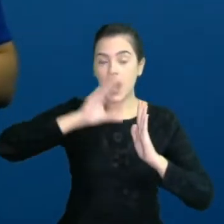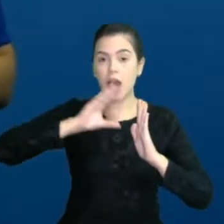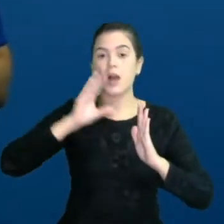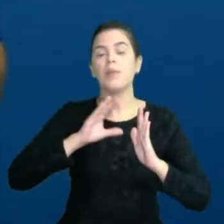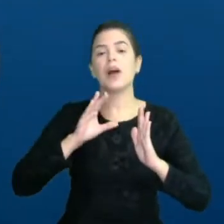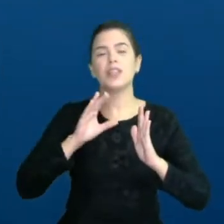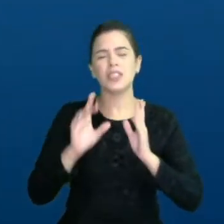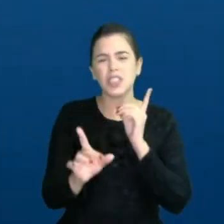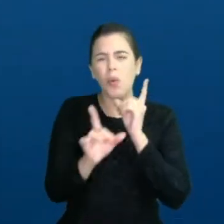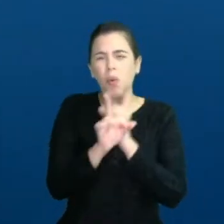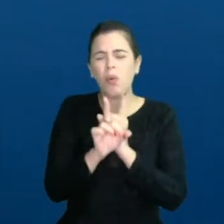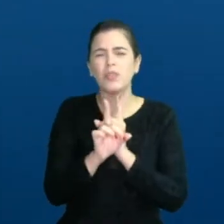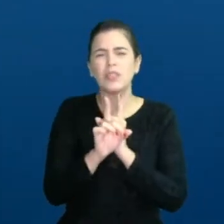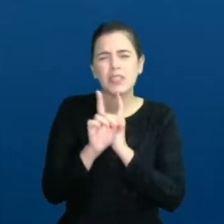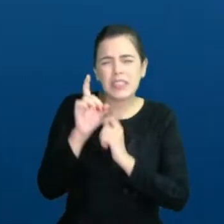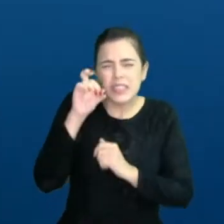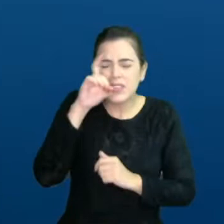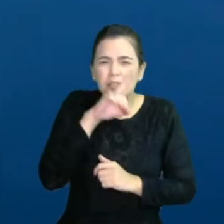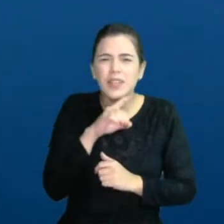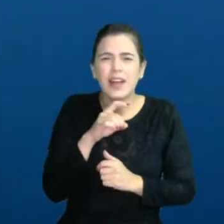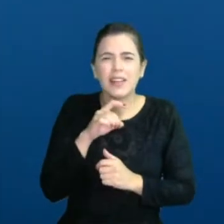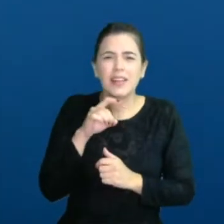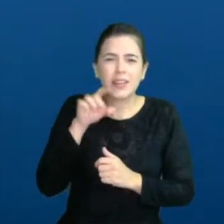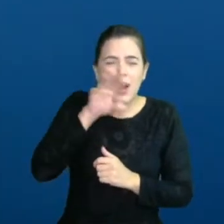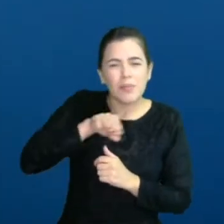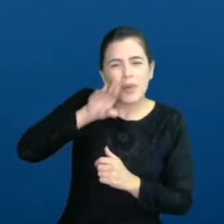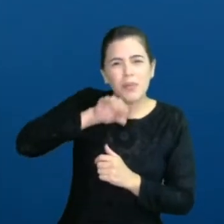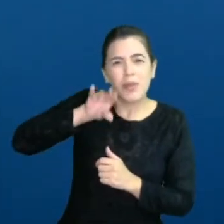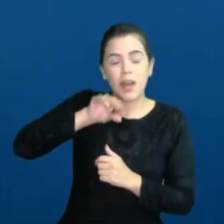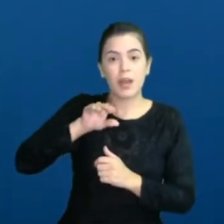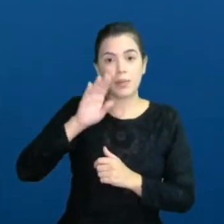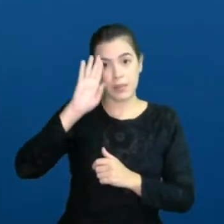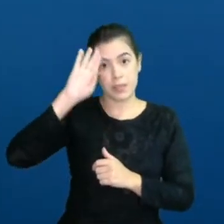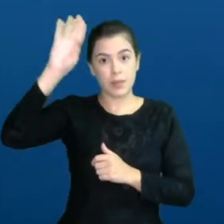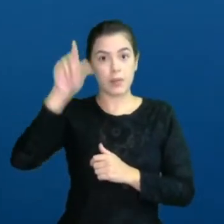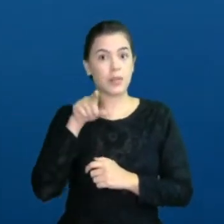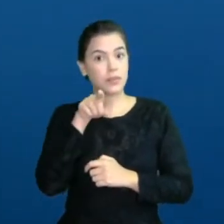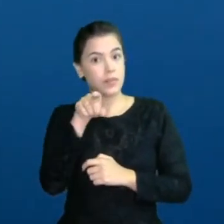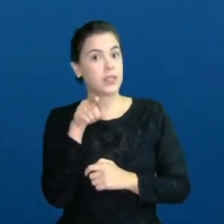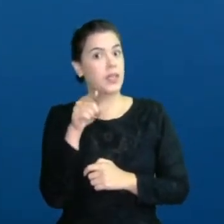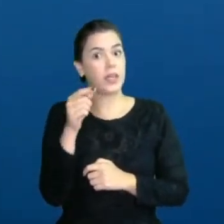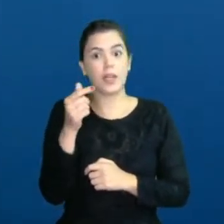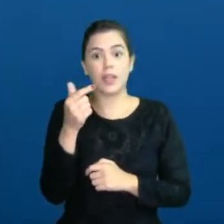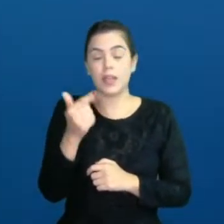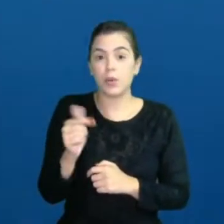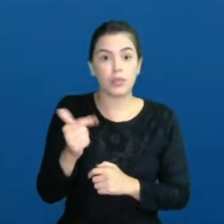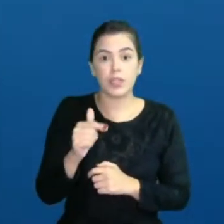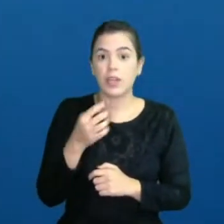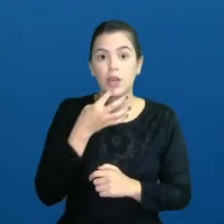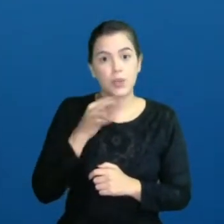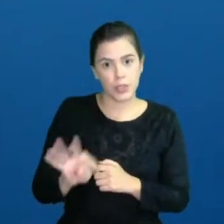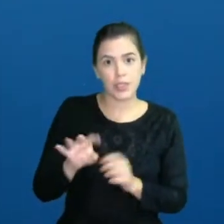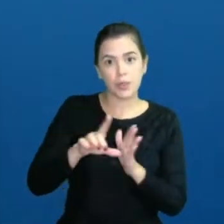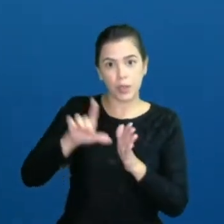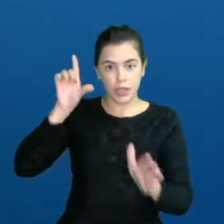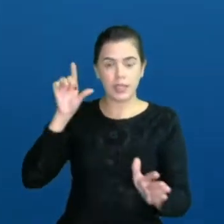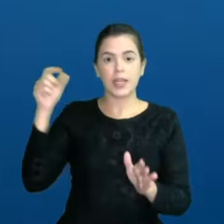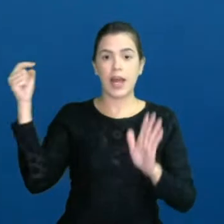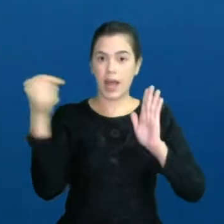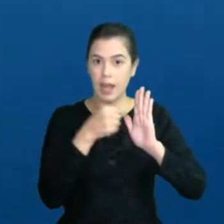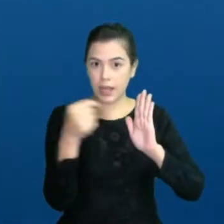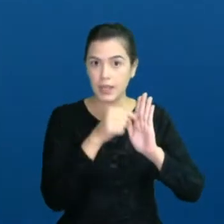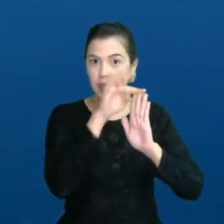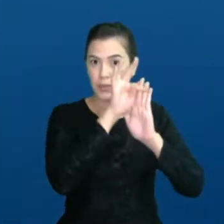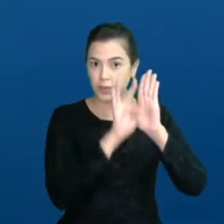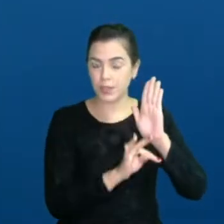pouco mais de dificuldade, né? Principalmente se você ainda não tinha falado esse trava-língua antes. Aqui no nosso trava-língua tem